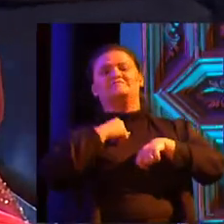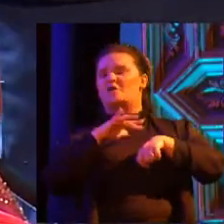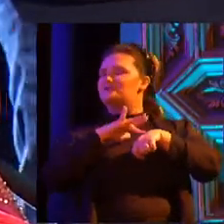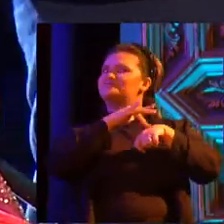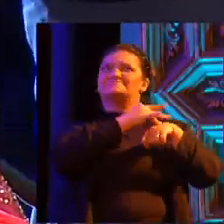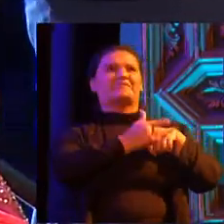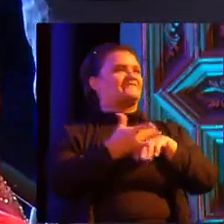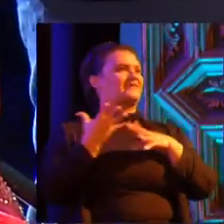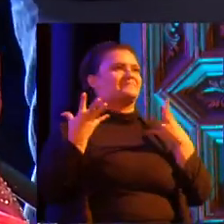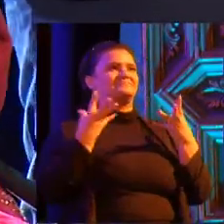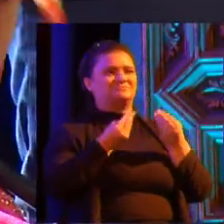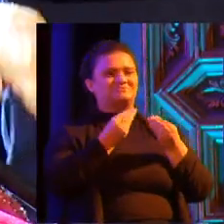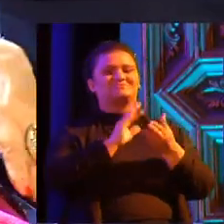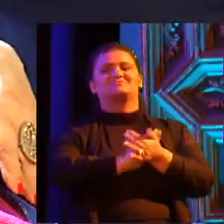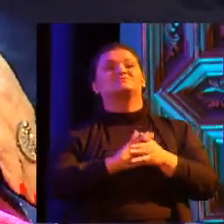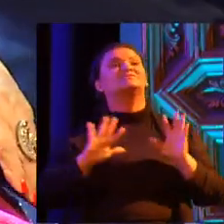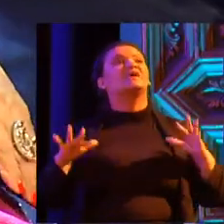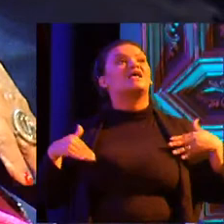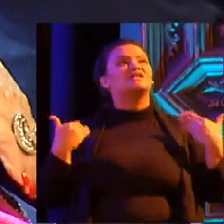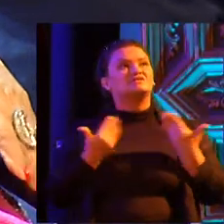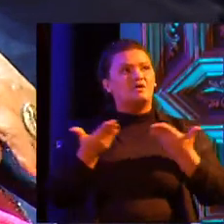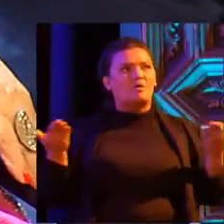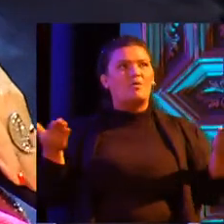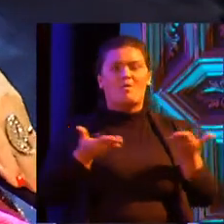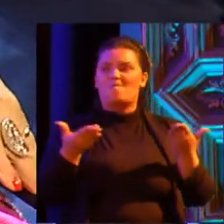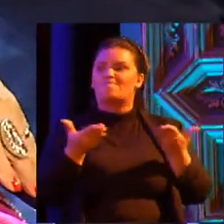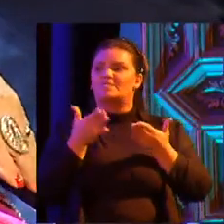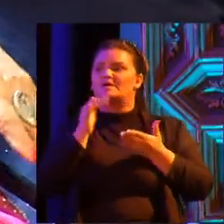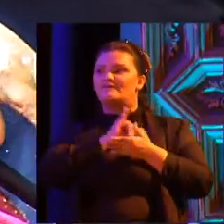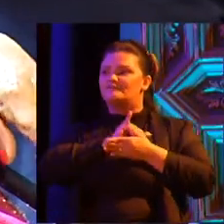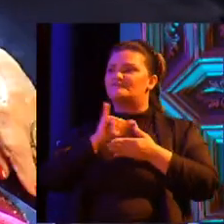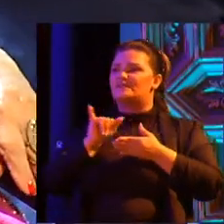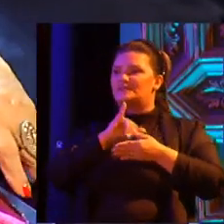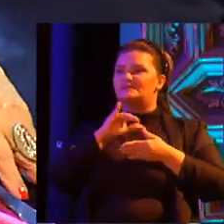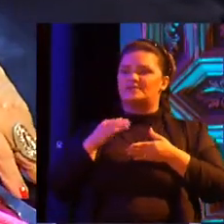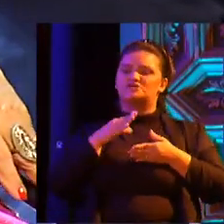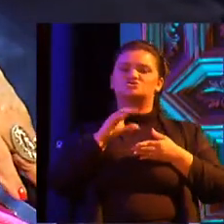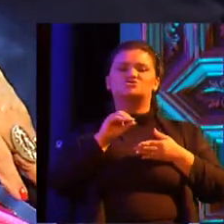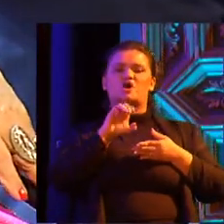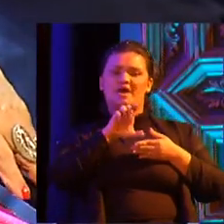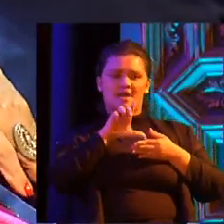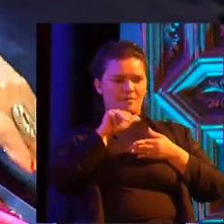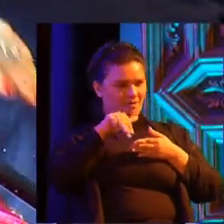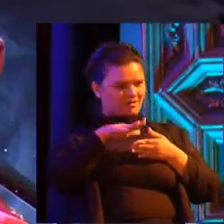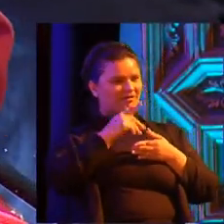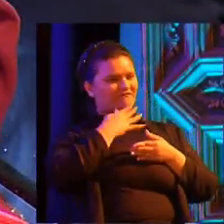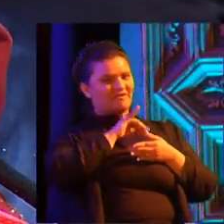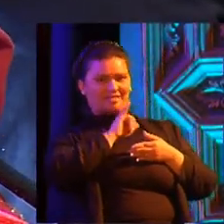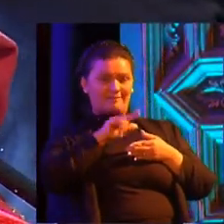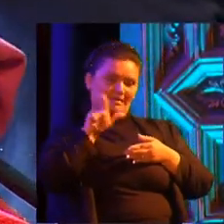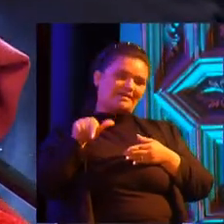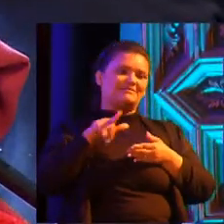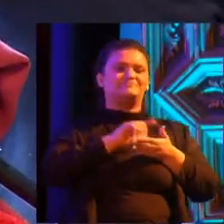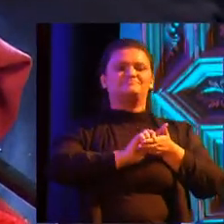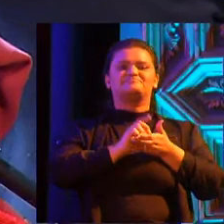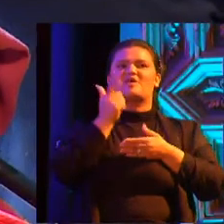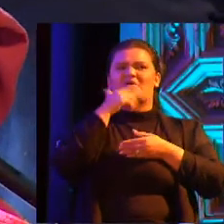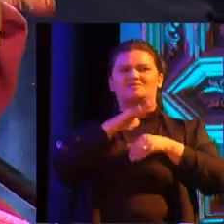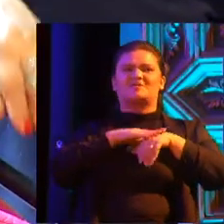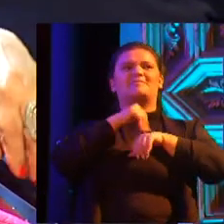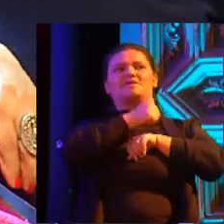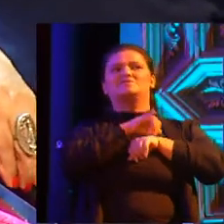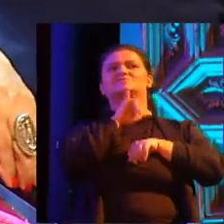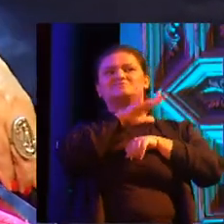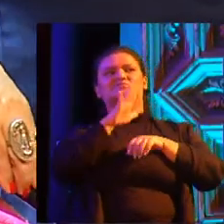muito. Então, hoje em dia, eu falei isso para a Joelma. Hoje em dia, eu acho até que foi melhor, porque se